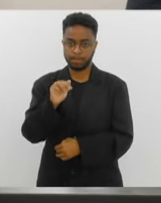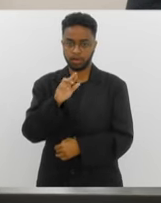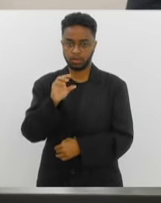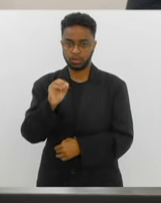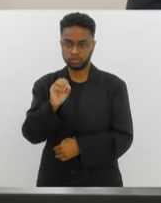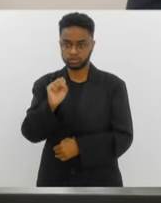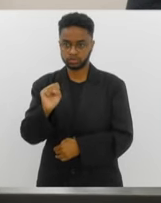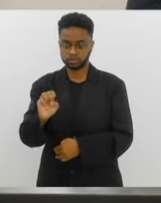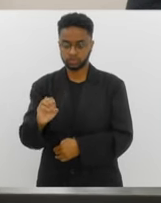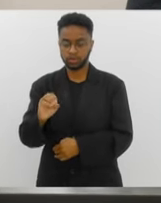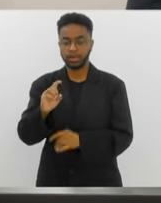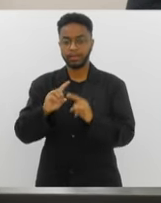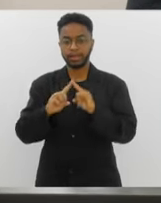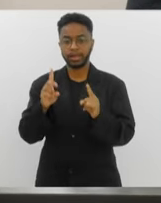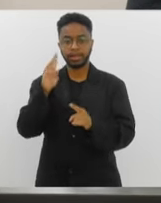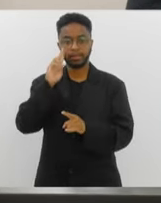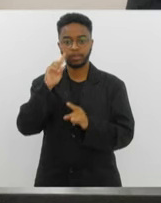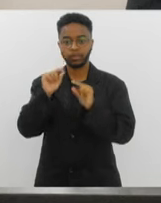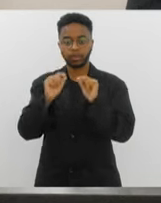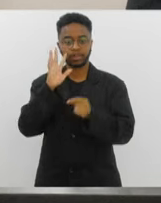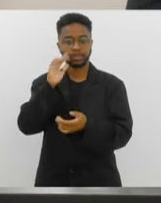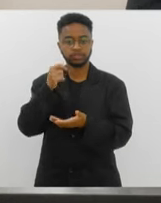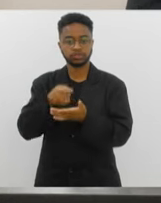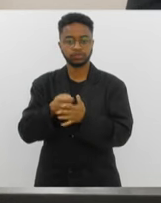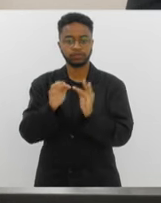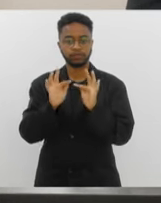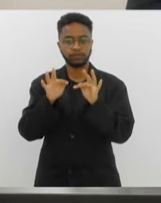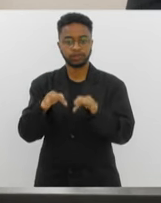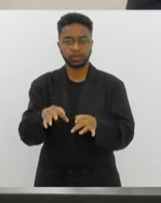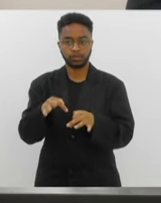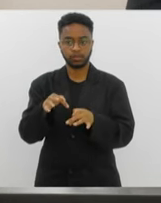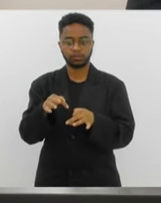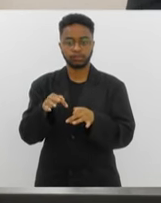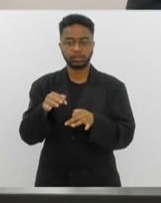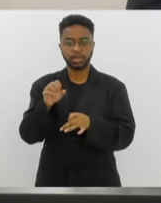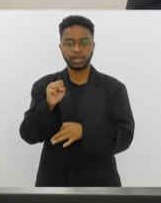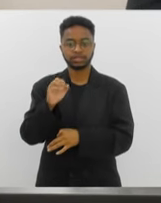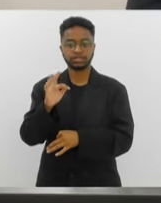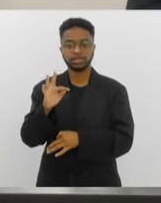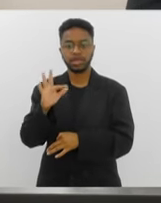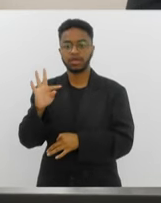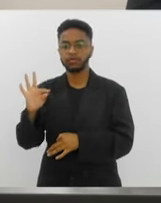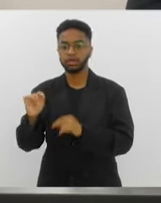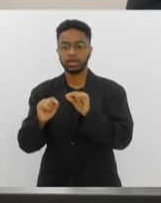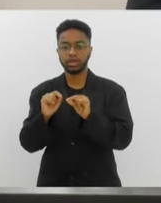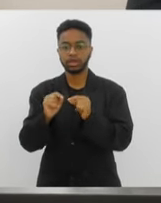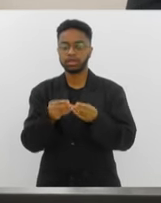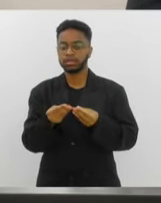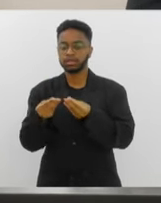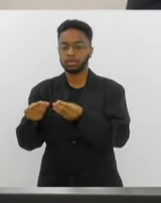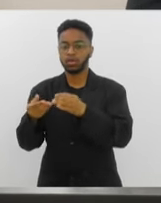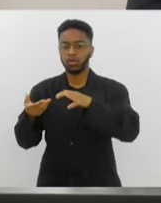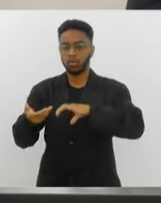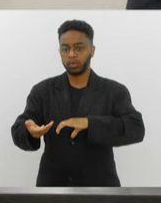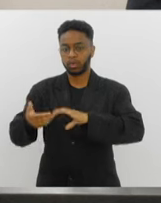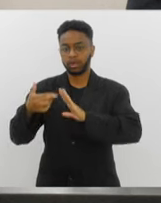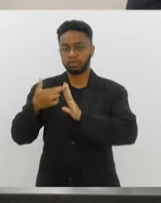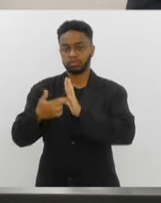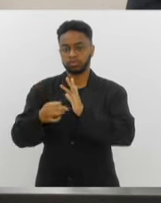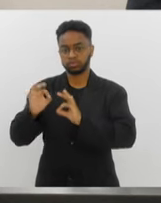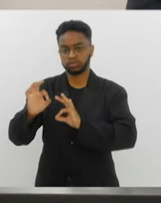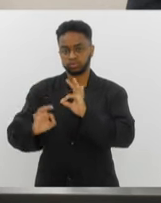final do Supremo Tribunal Federal foi no sentido de remeter ao Congresso Nacional Brasileiro a regulamentação da matéria.